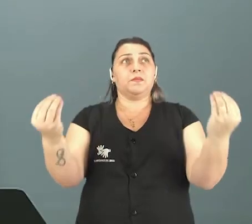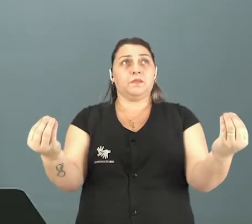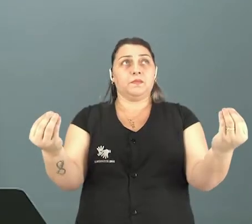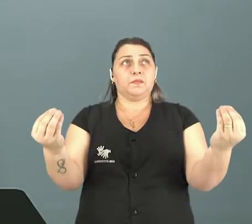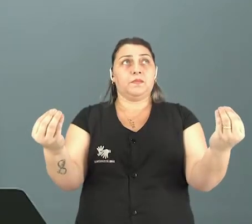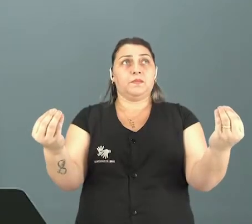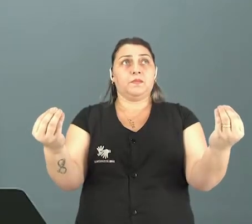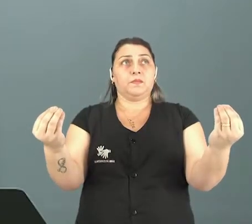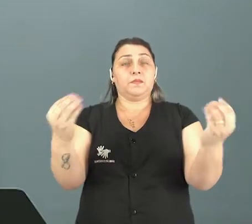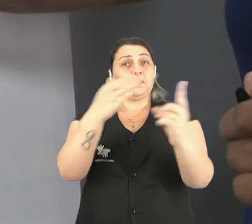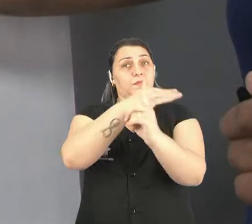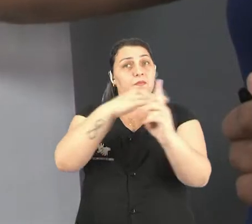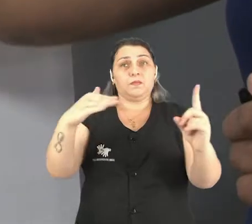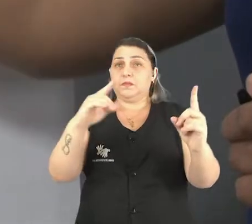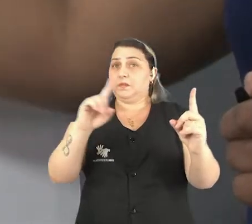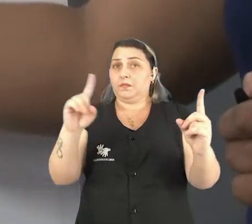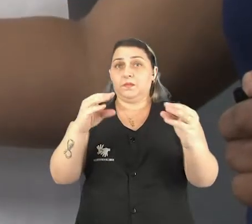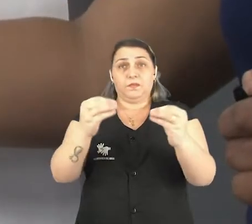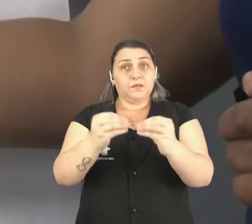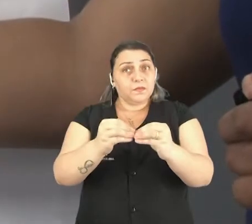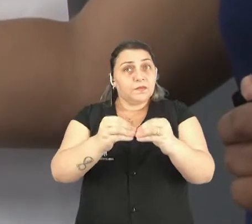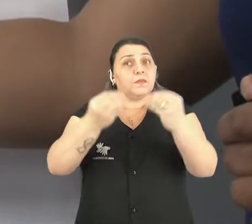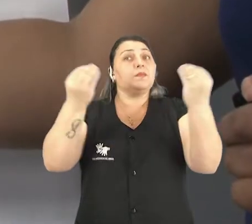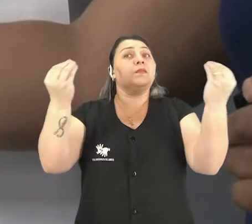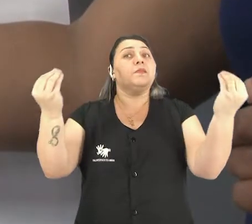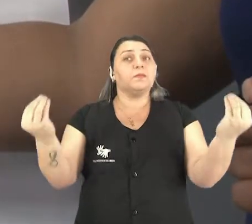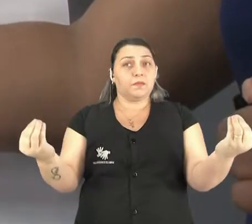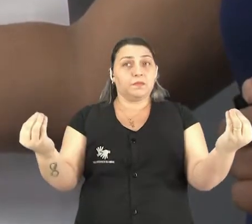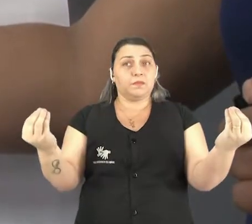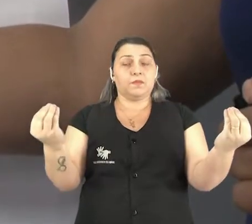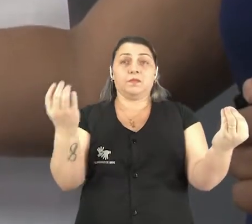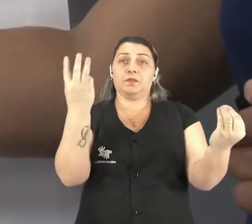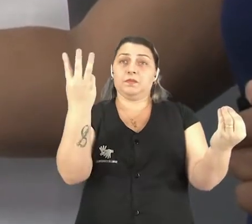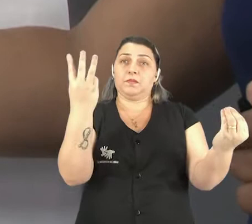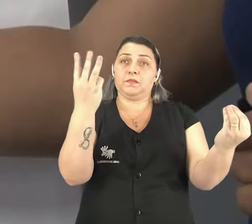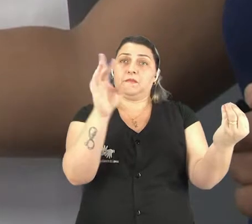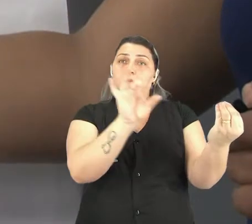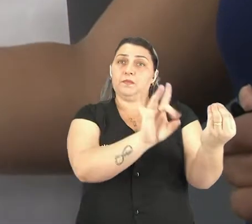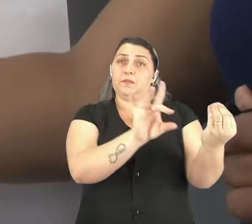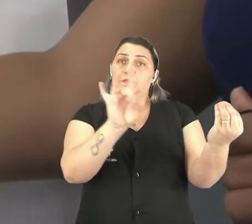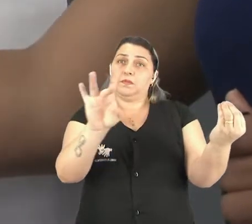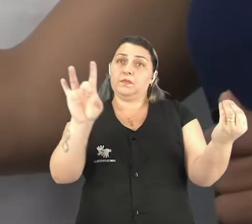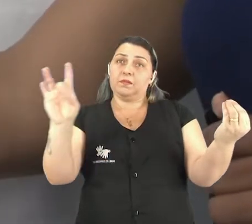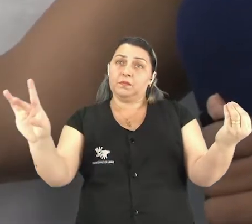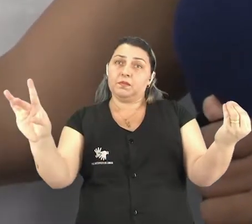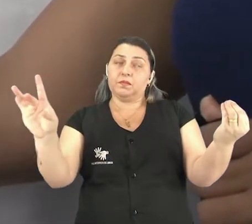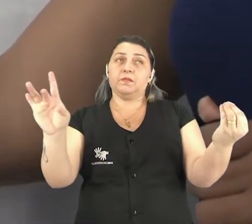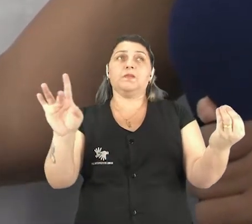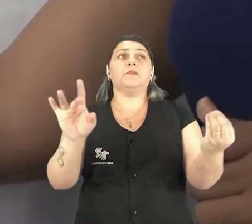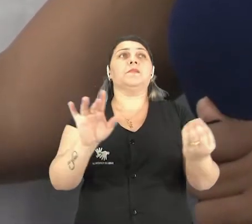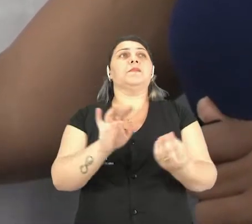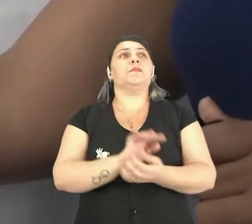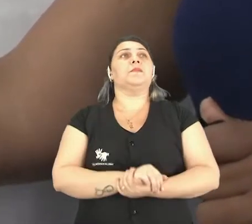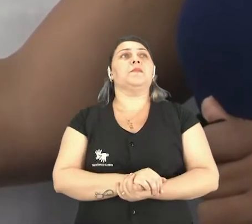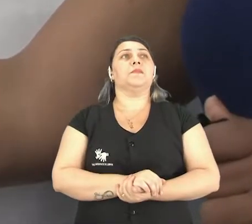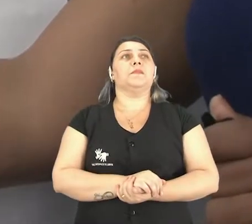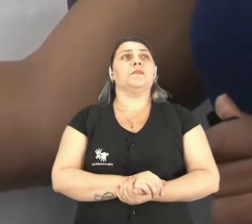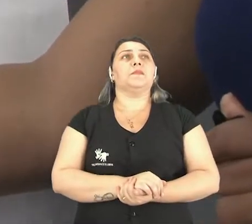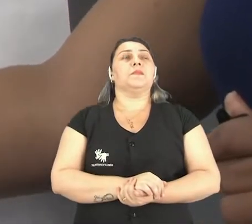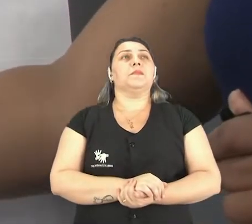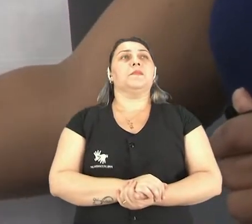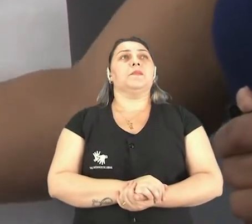não é mais ao meio, certo? É em 3 partes. Né? Vou repartir.